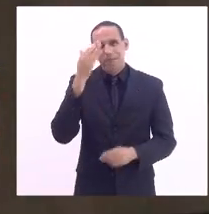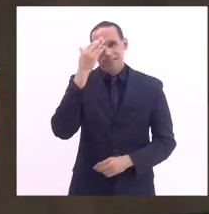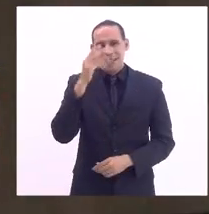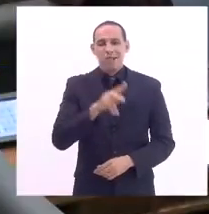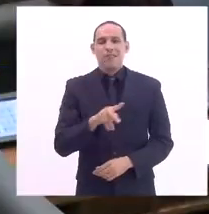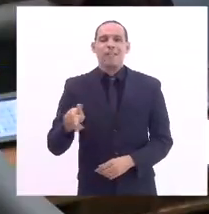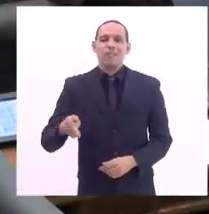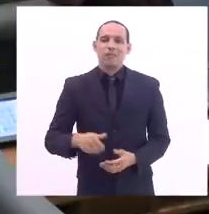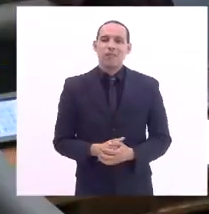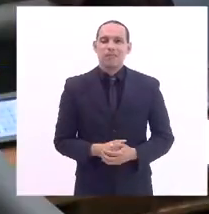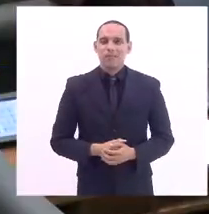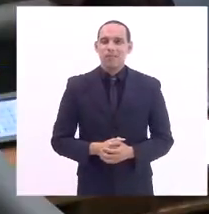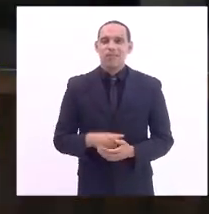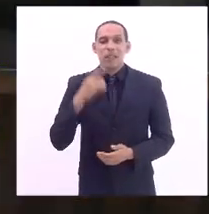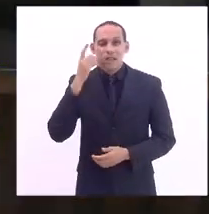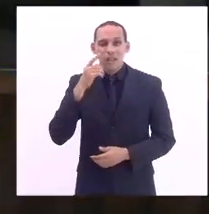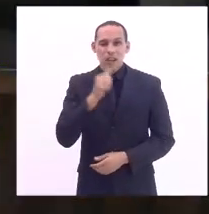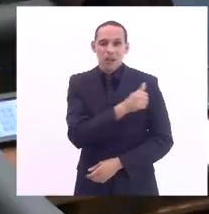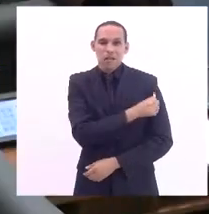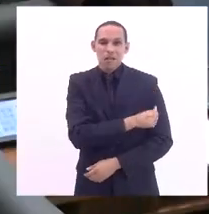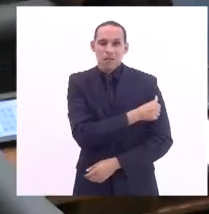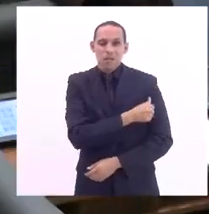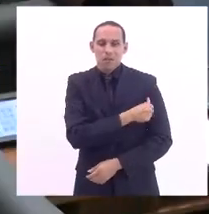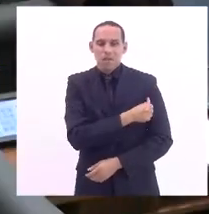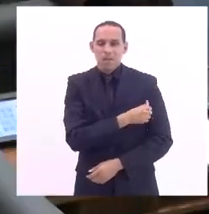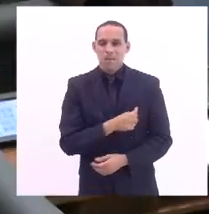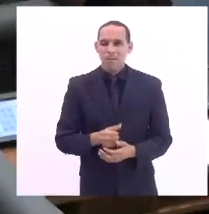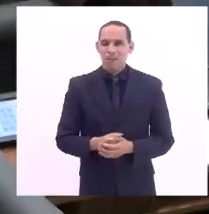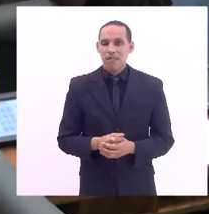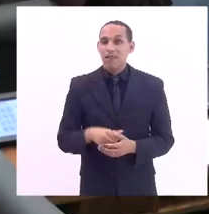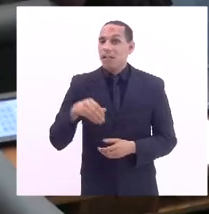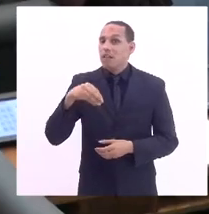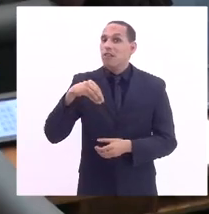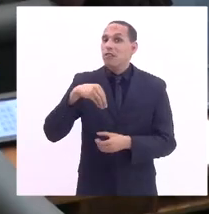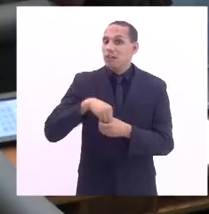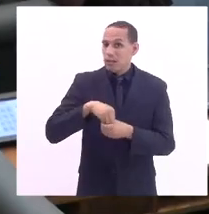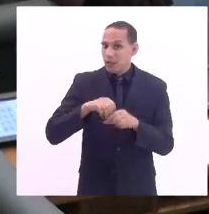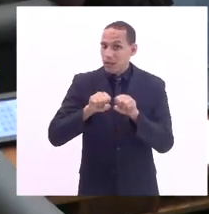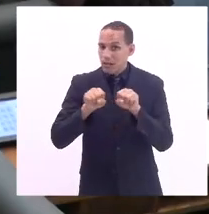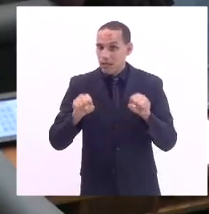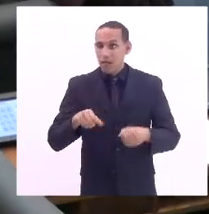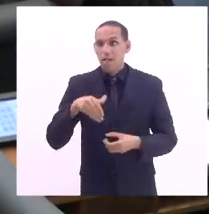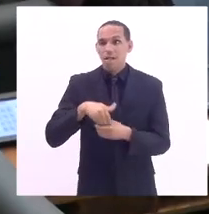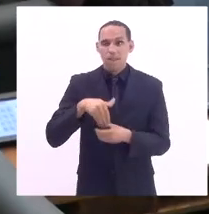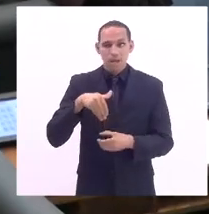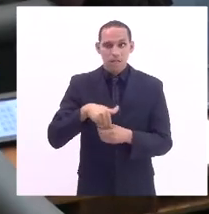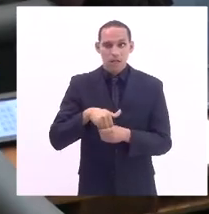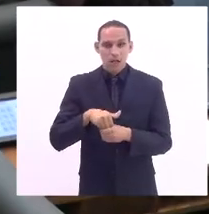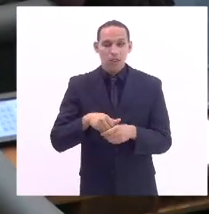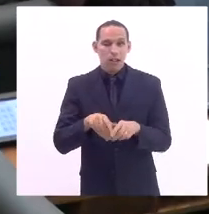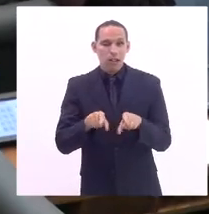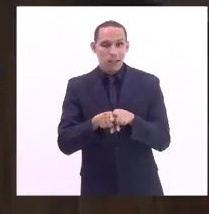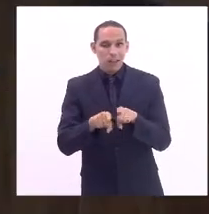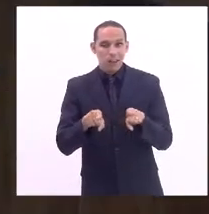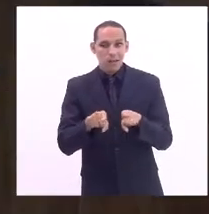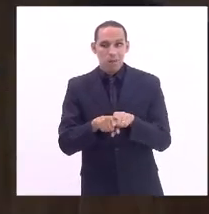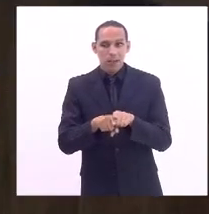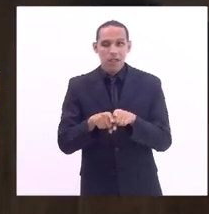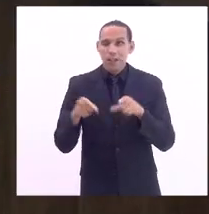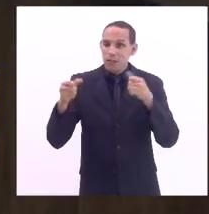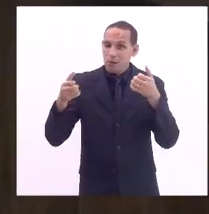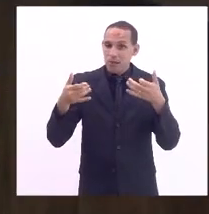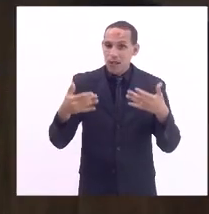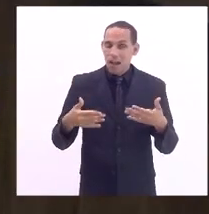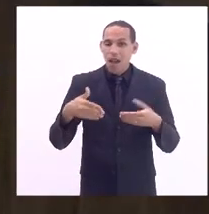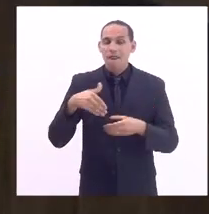presidente. Nada. Deputado enfermeiro. Tem que votar no sistema e declarar o